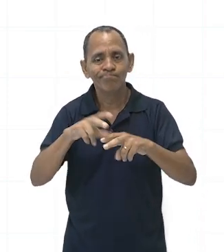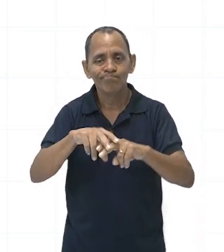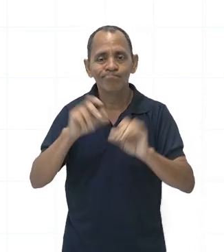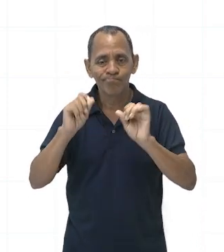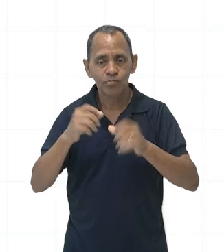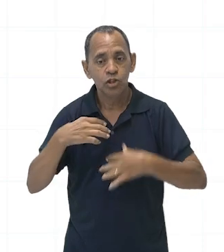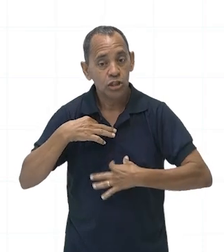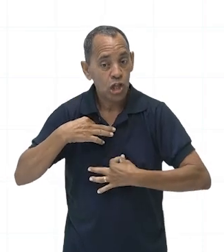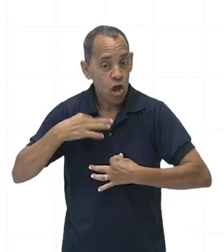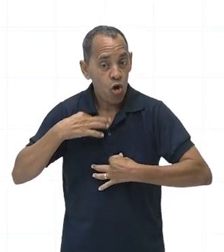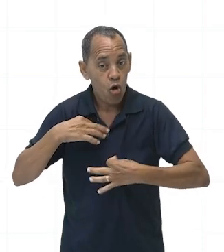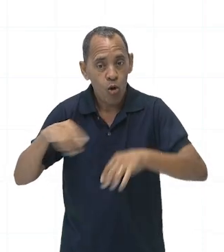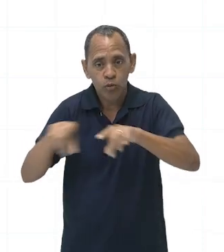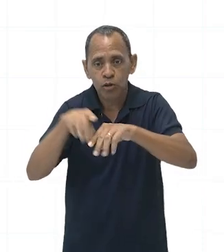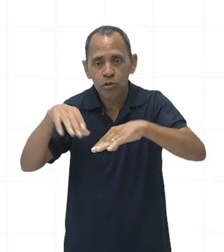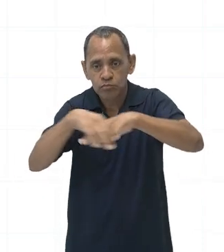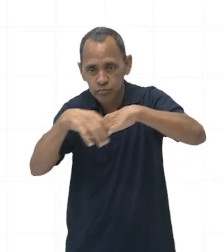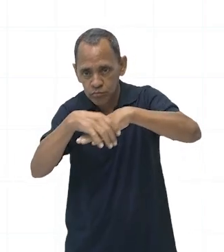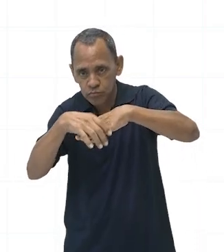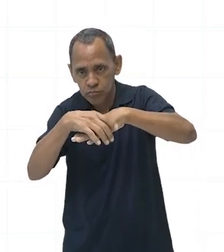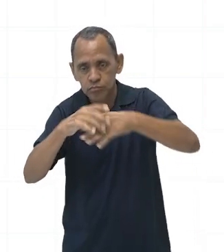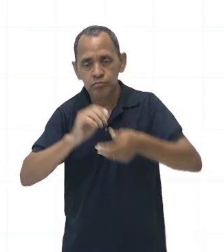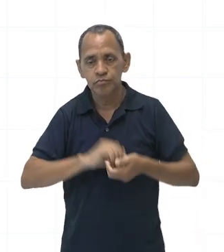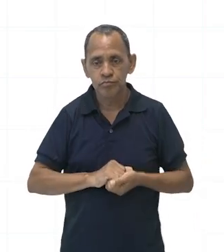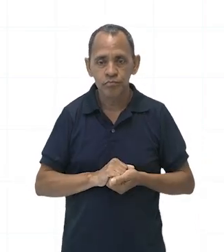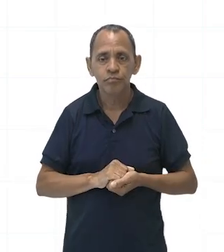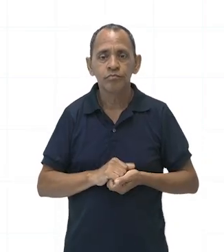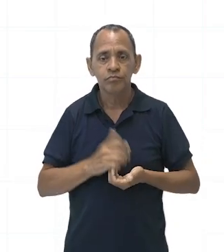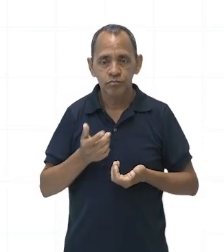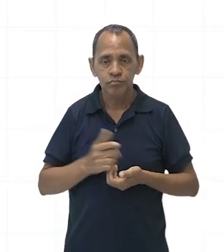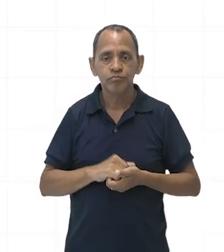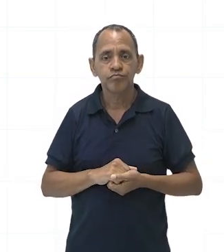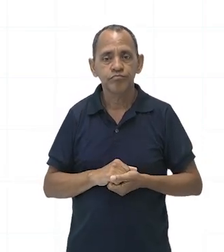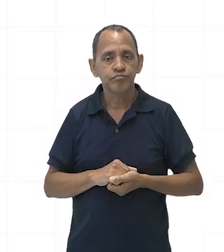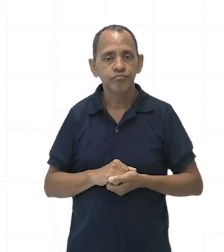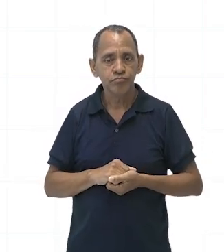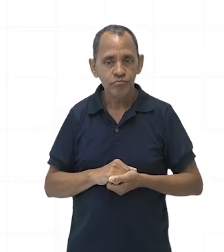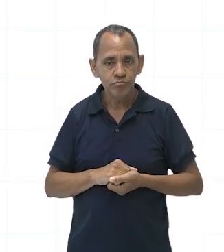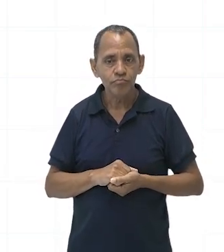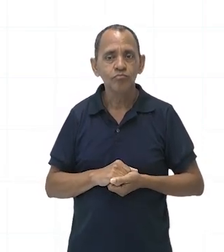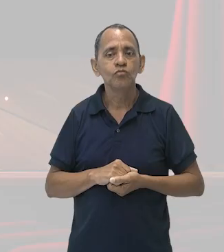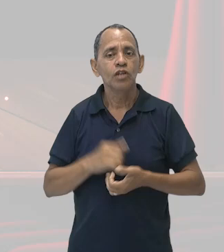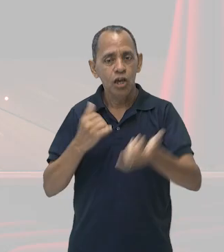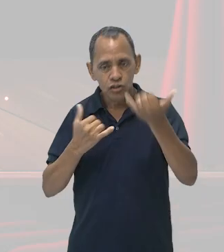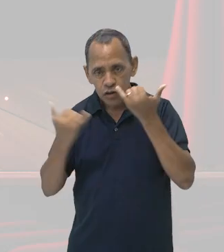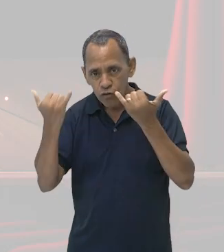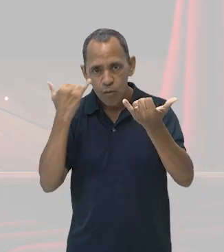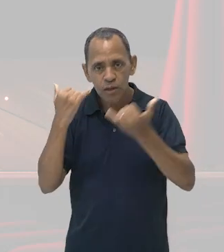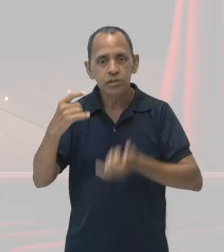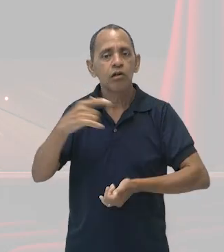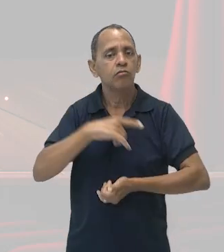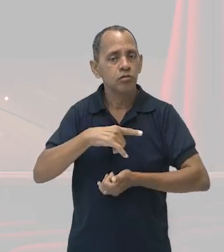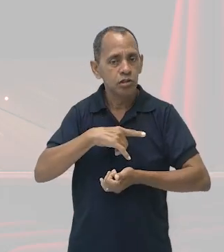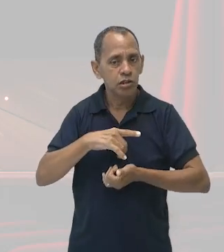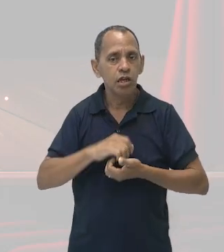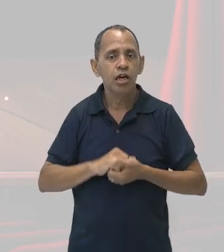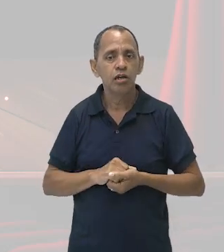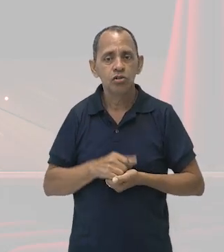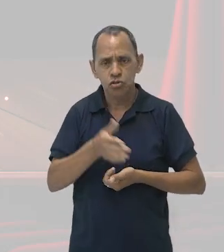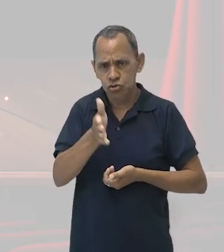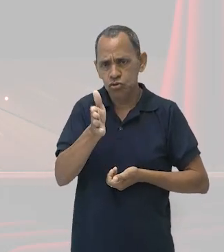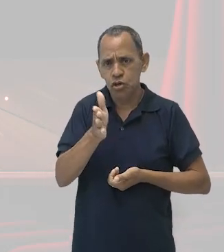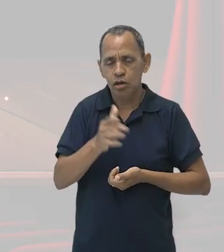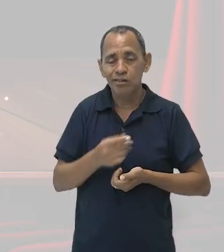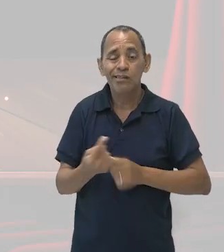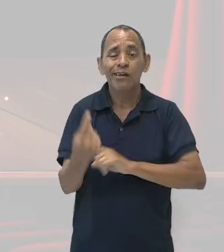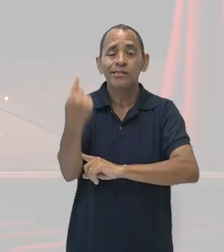e de seus saltos. Então, por essa informação, já deu para confirmar o que eu falei para vocês. Lá na sua